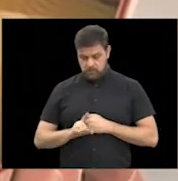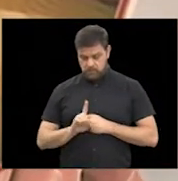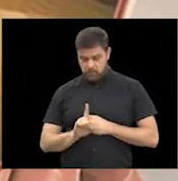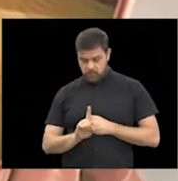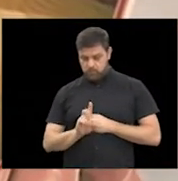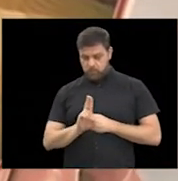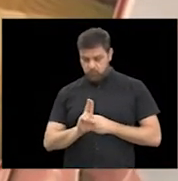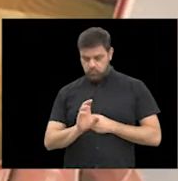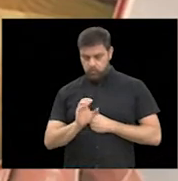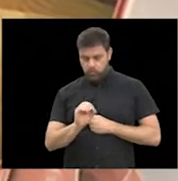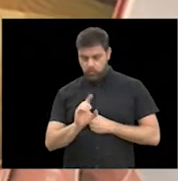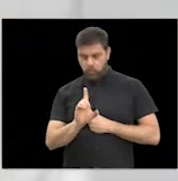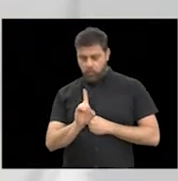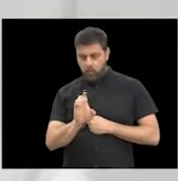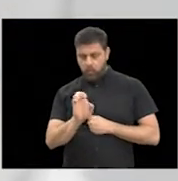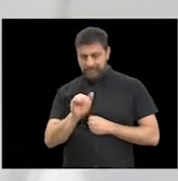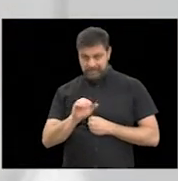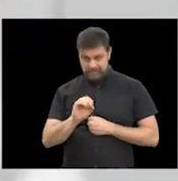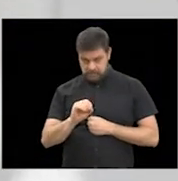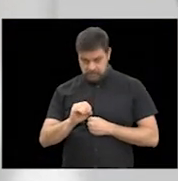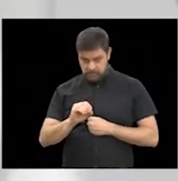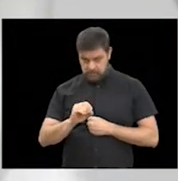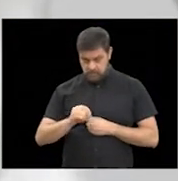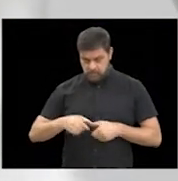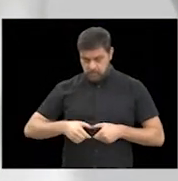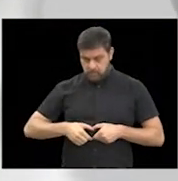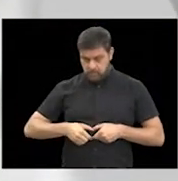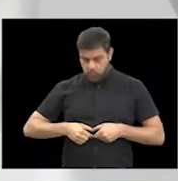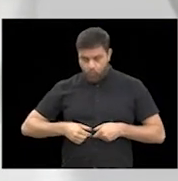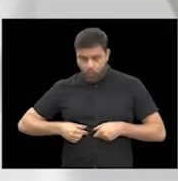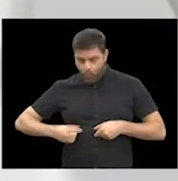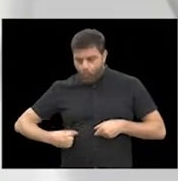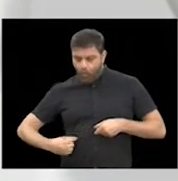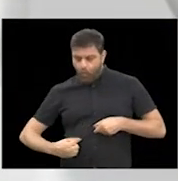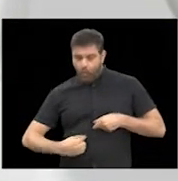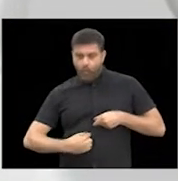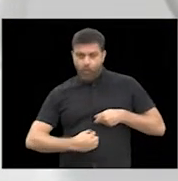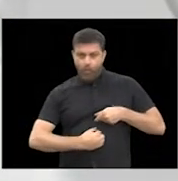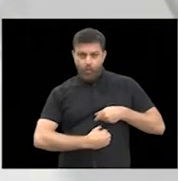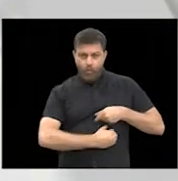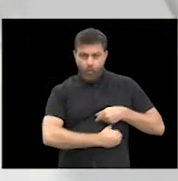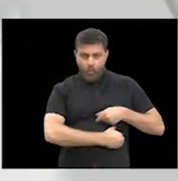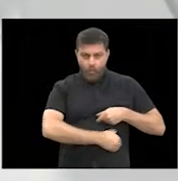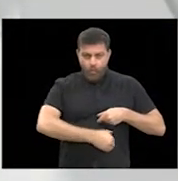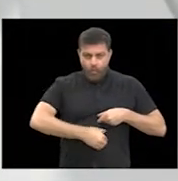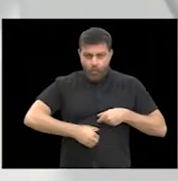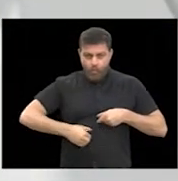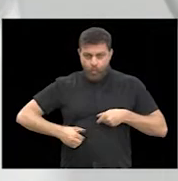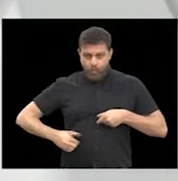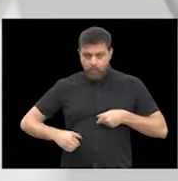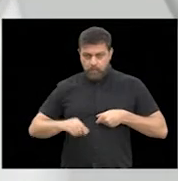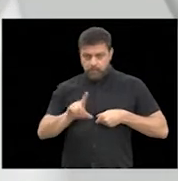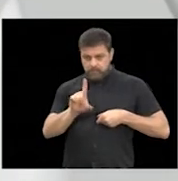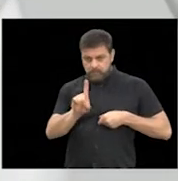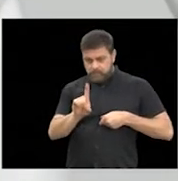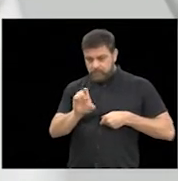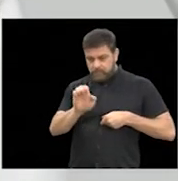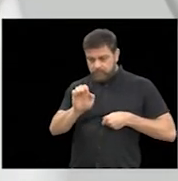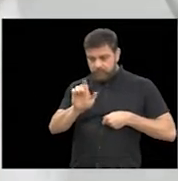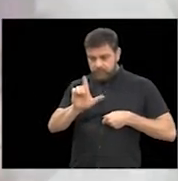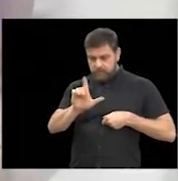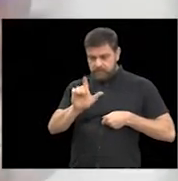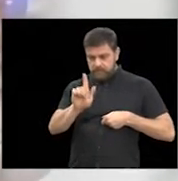segunda porção do duodeno, entra no intestino delgado, sim. Que é íleo, não